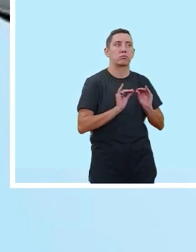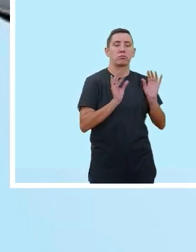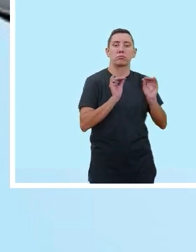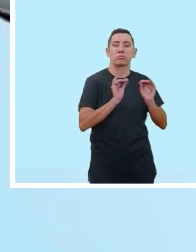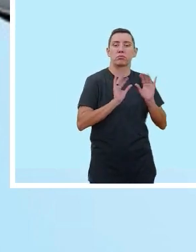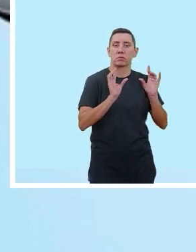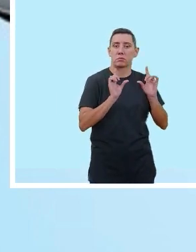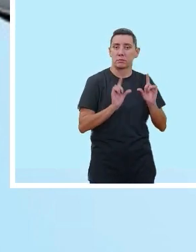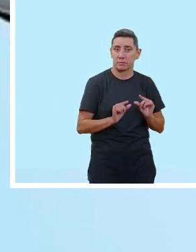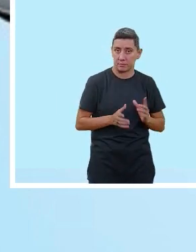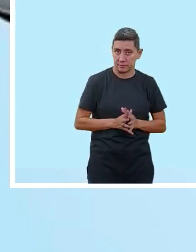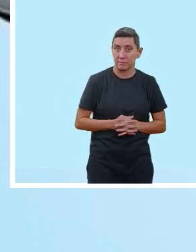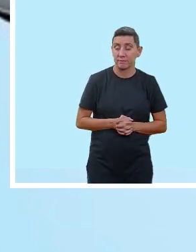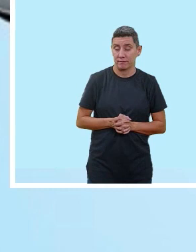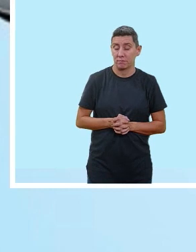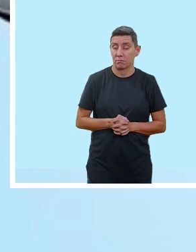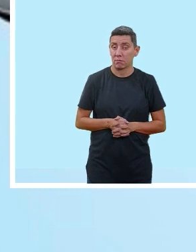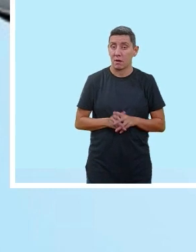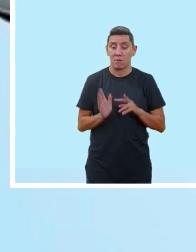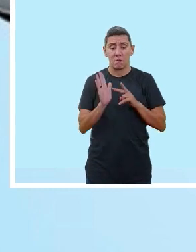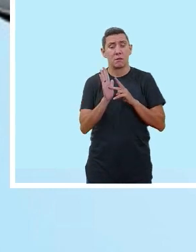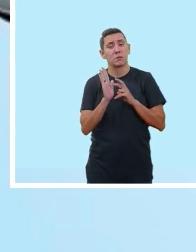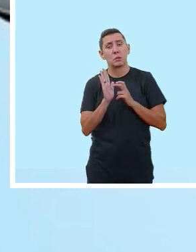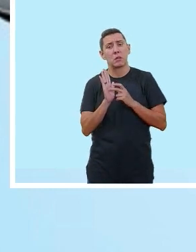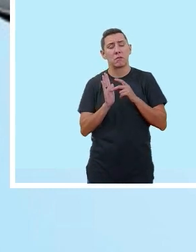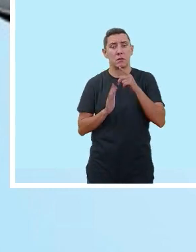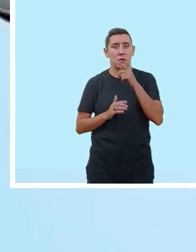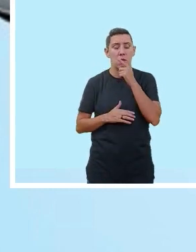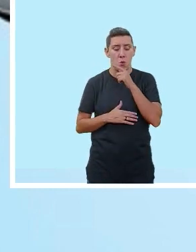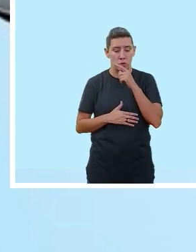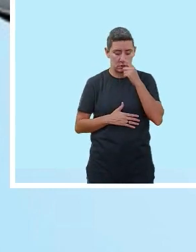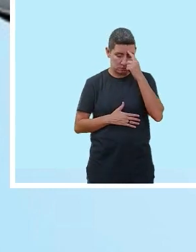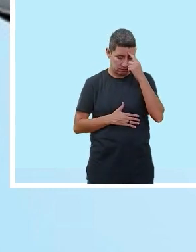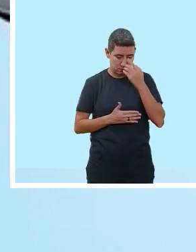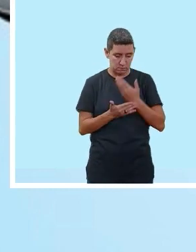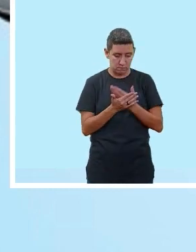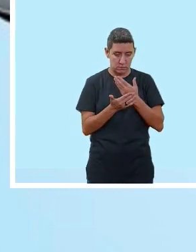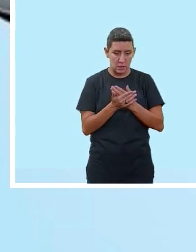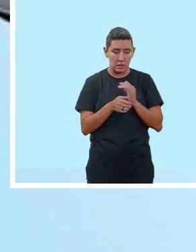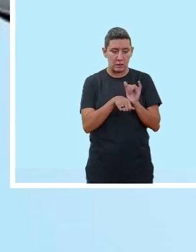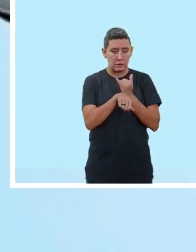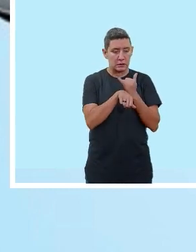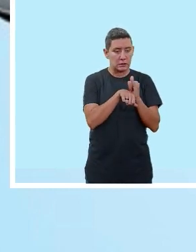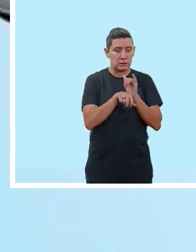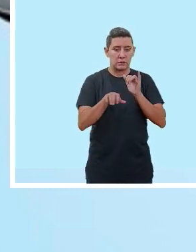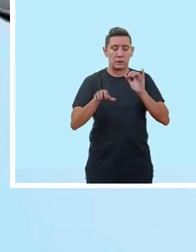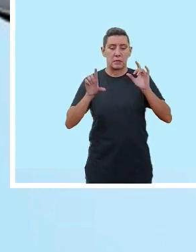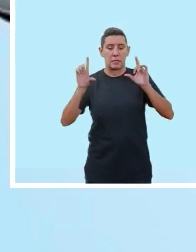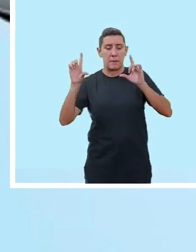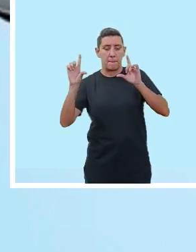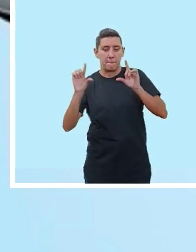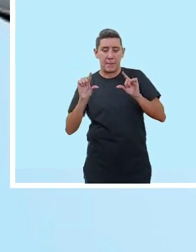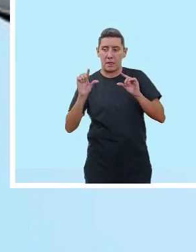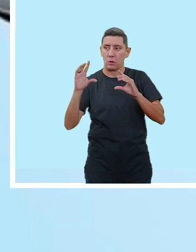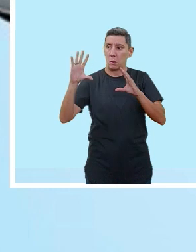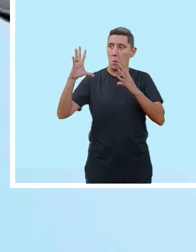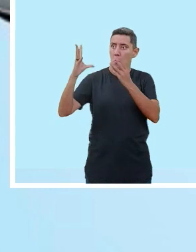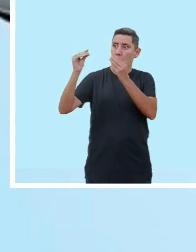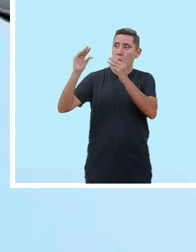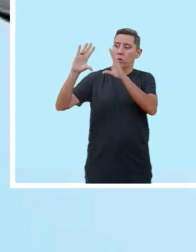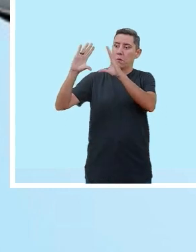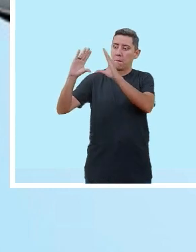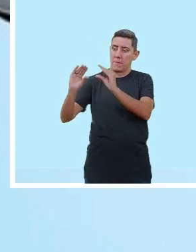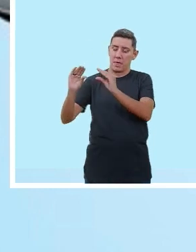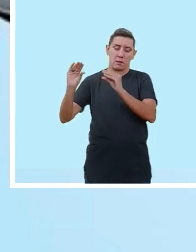forma significativa na redução da quantidade de emissão de gases de efeito estufa, é preciso que você